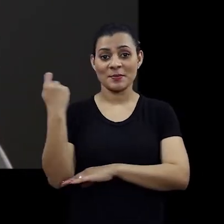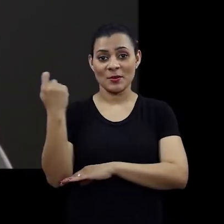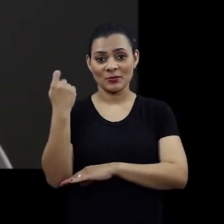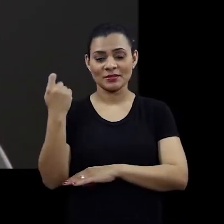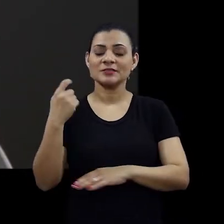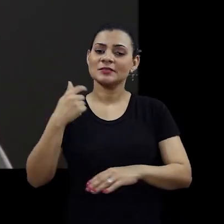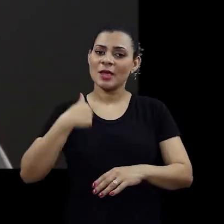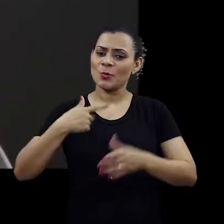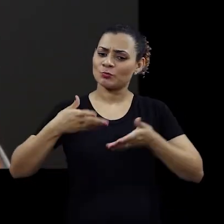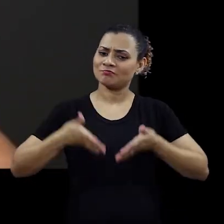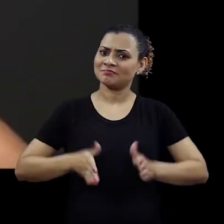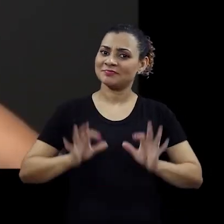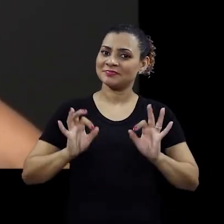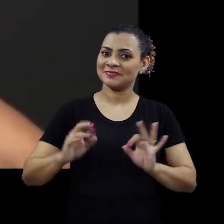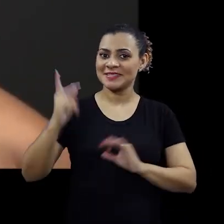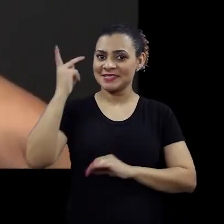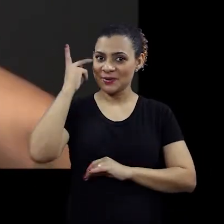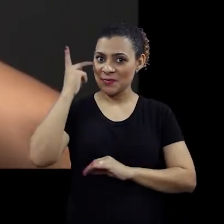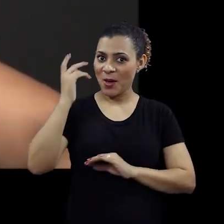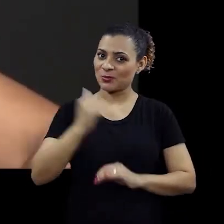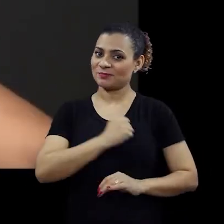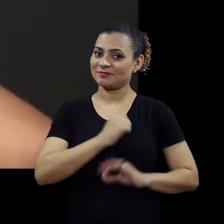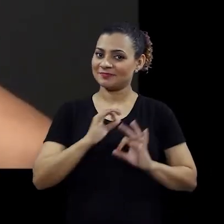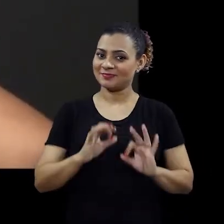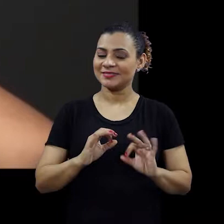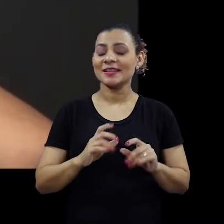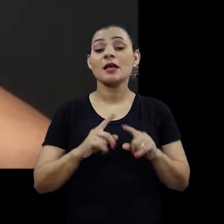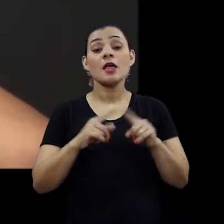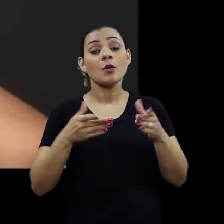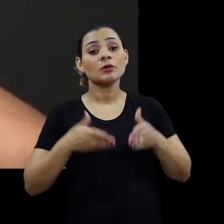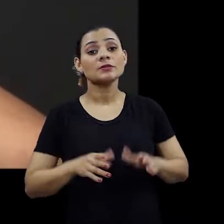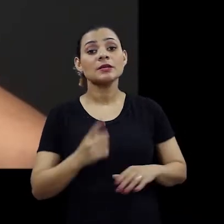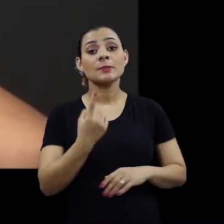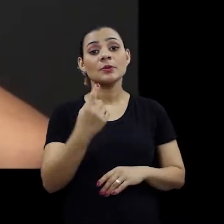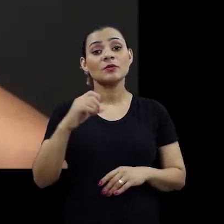Paulista, sou super paulistana. E eu nasci em